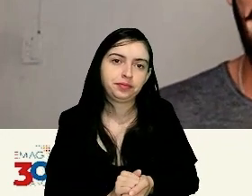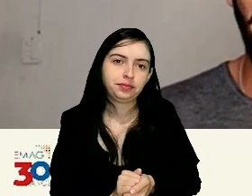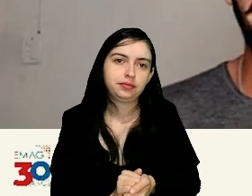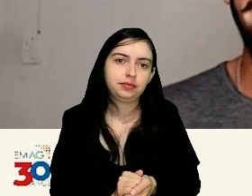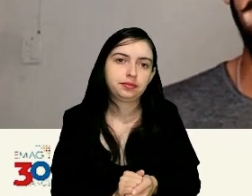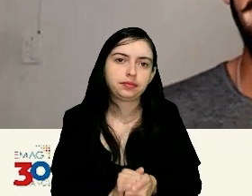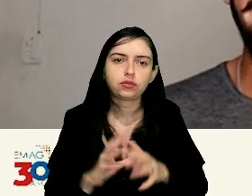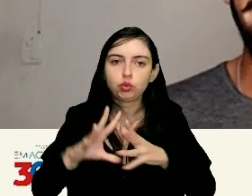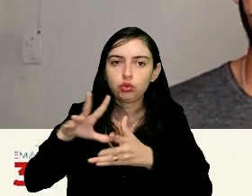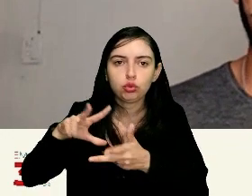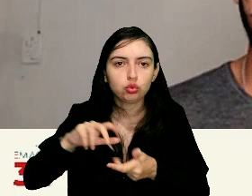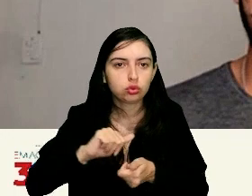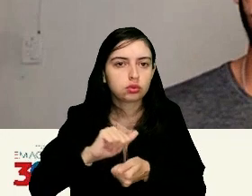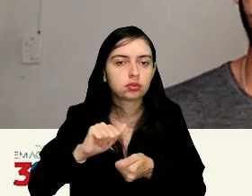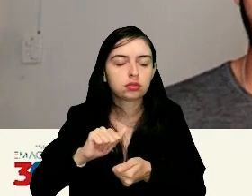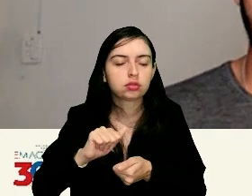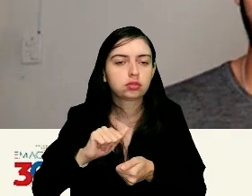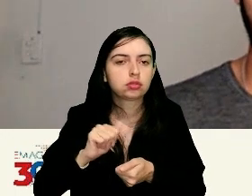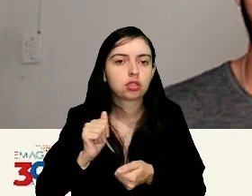homens trans?